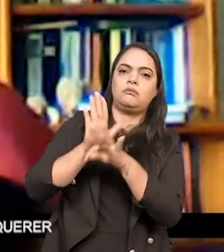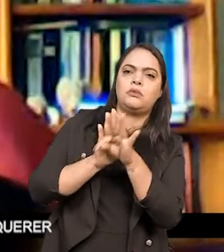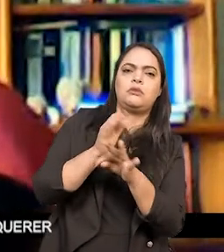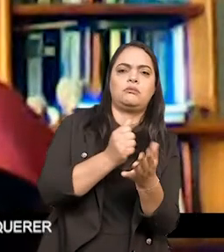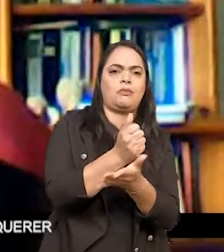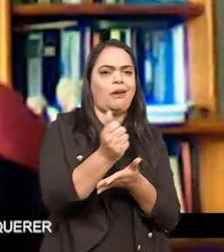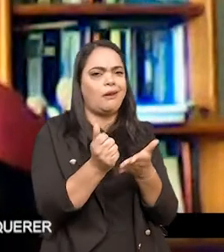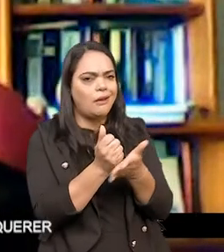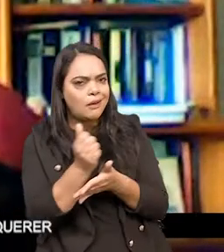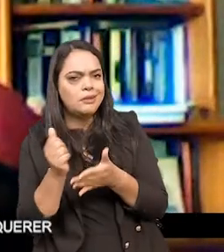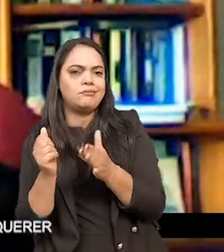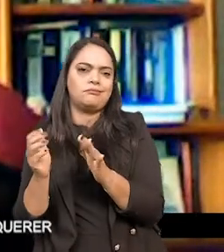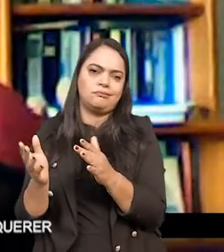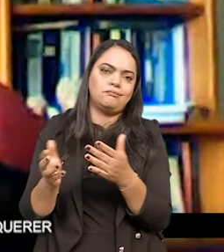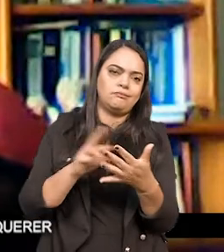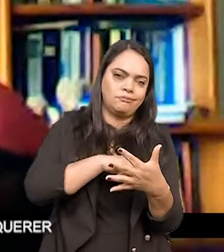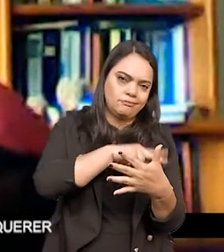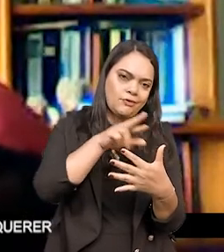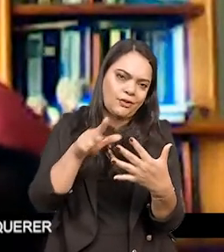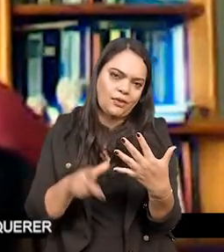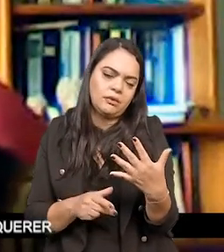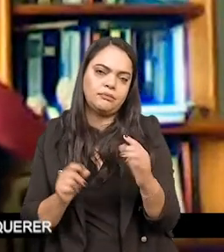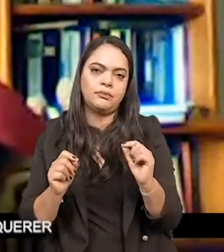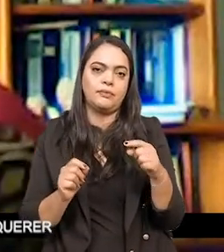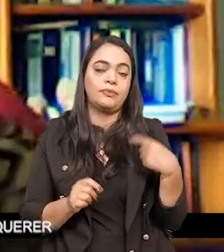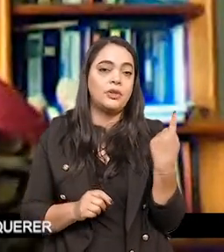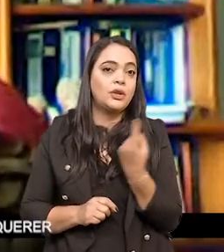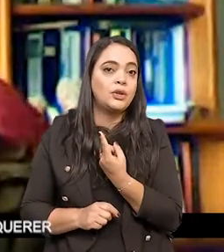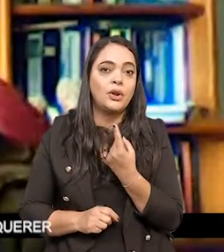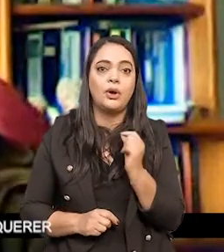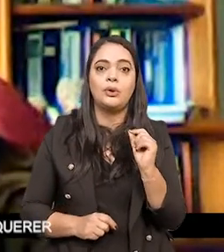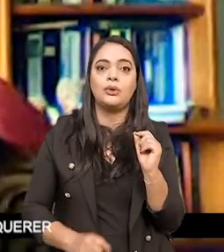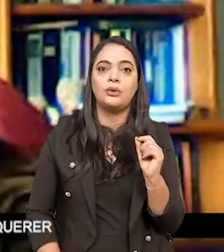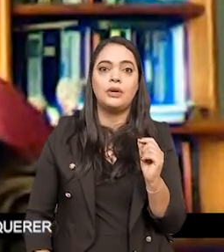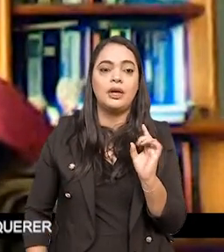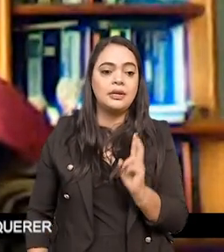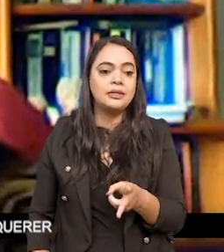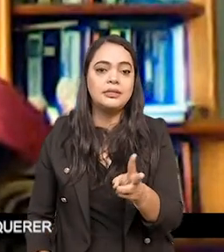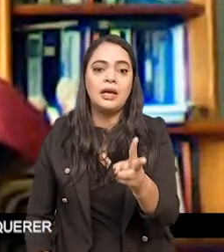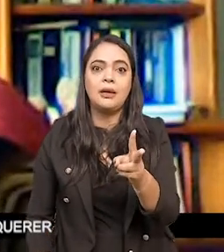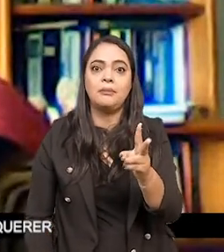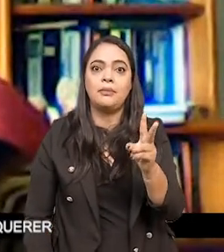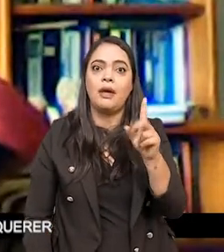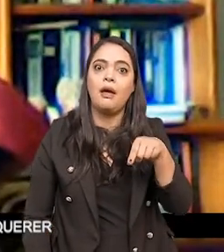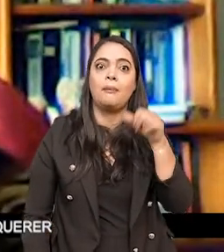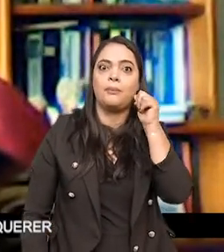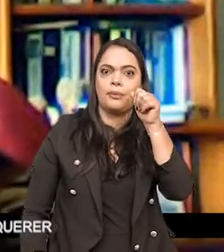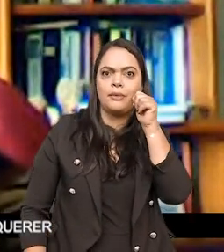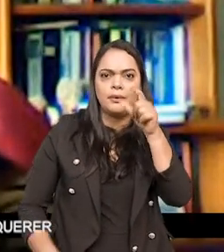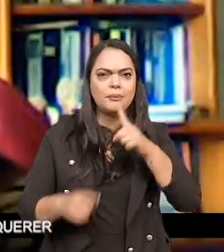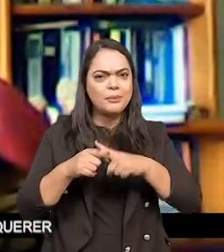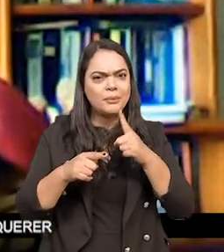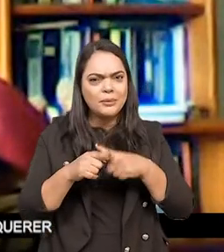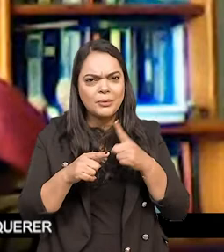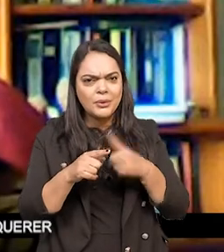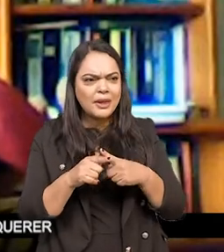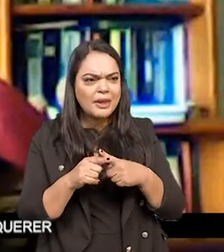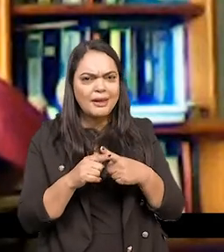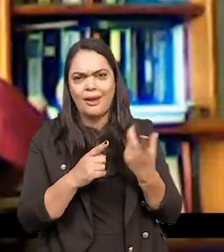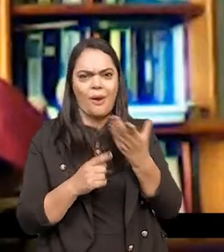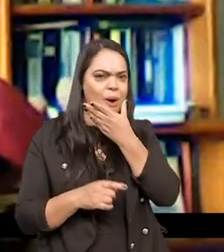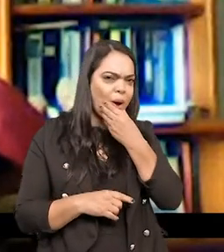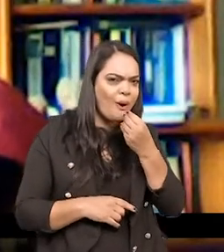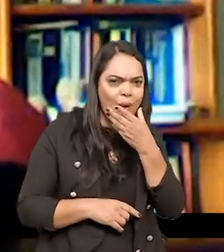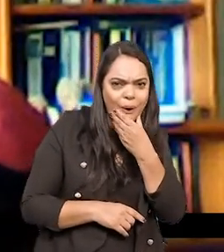tal. E vejam bem, e nós caímos somente mulheres sempre, que dificilmente um homem vem